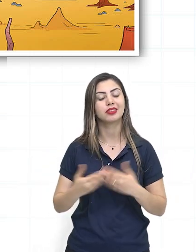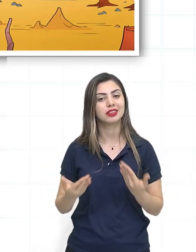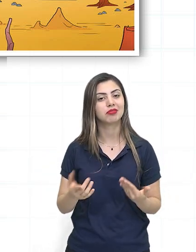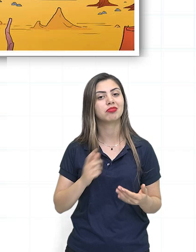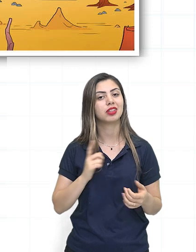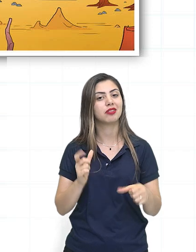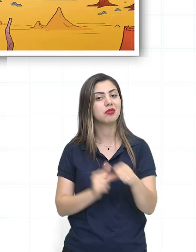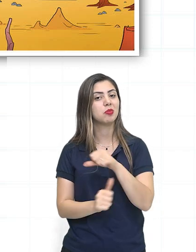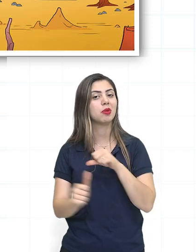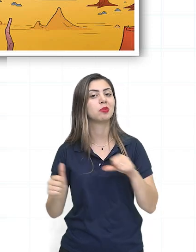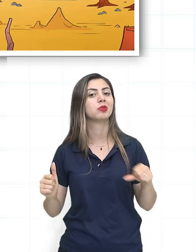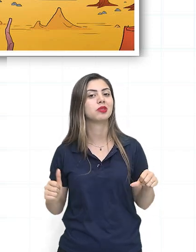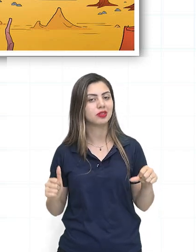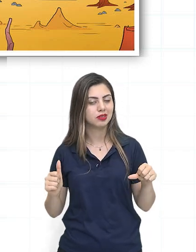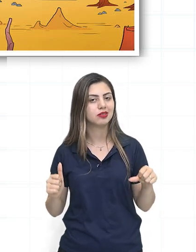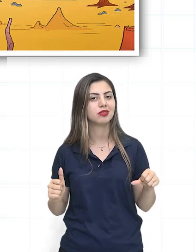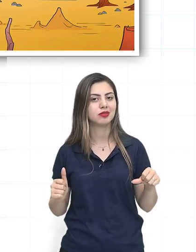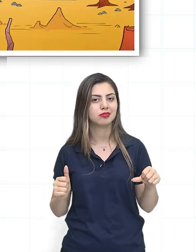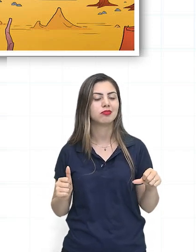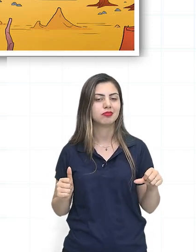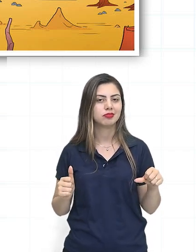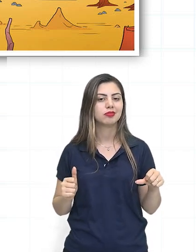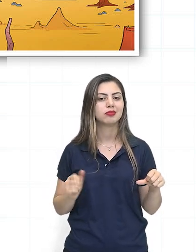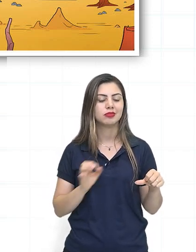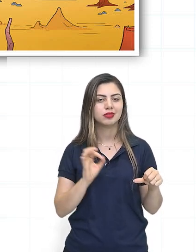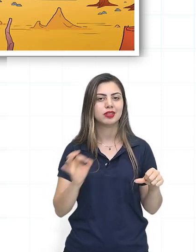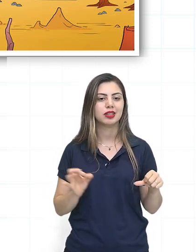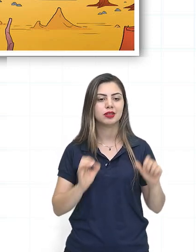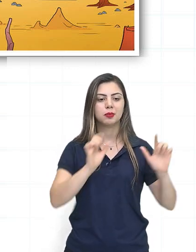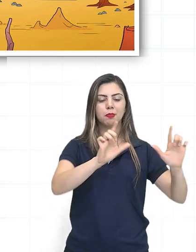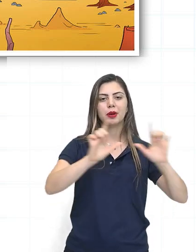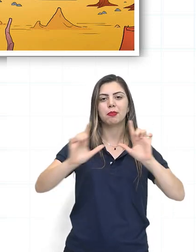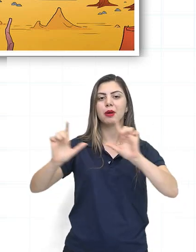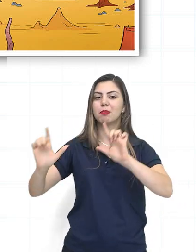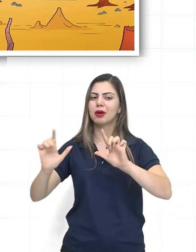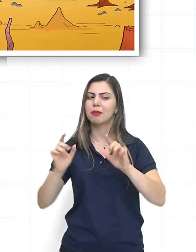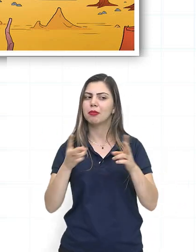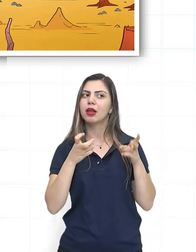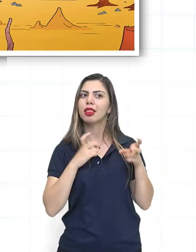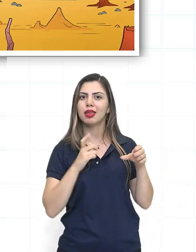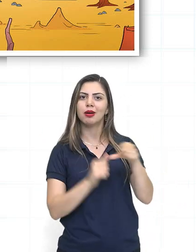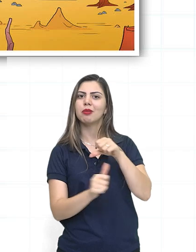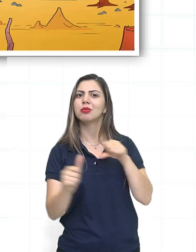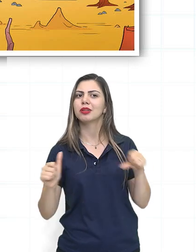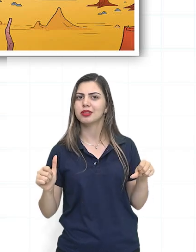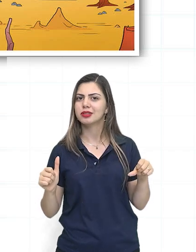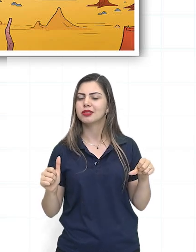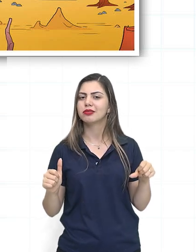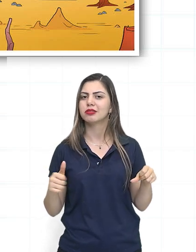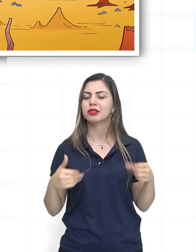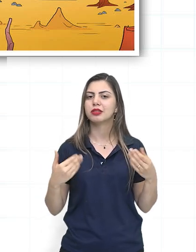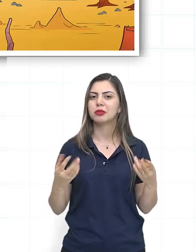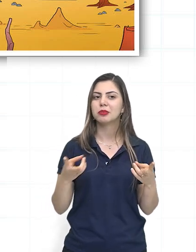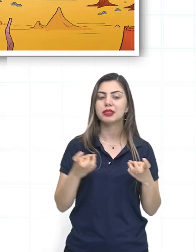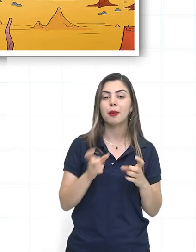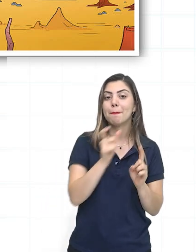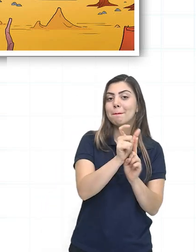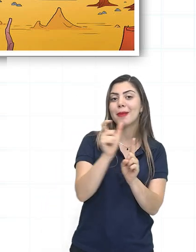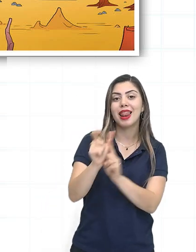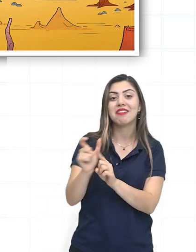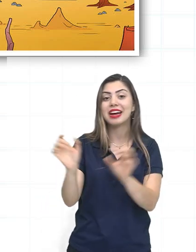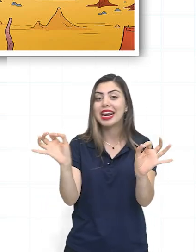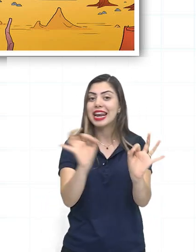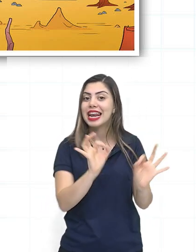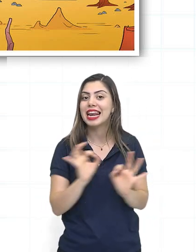uma modificação dessa tirinha, nessas imagens, né? Então, observe que não há palavras